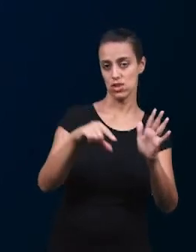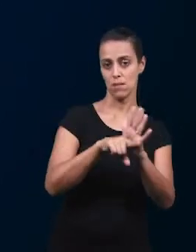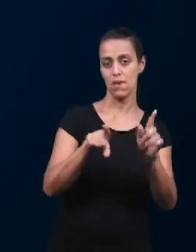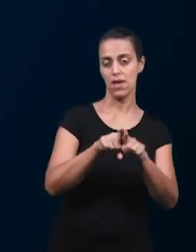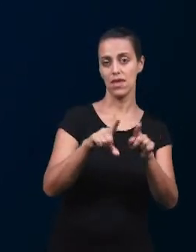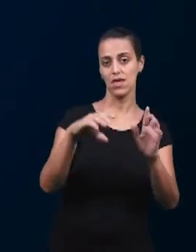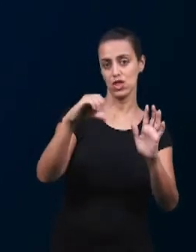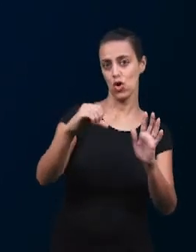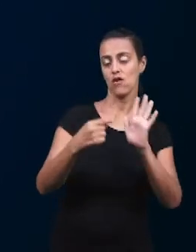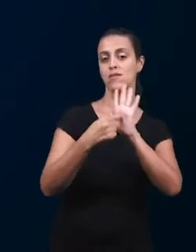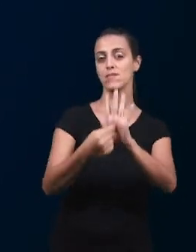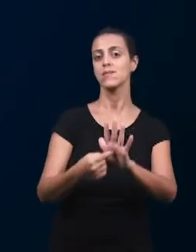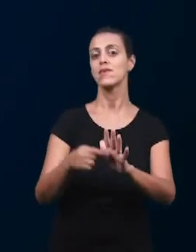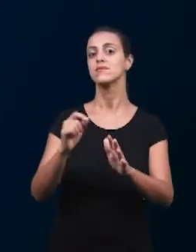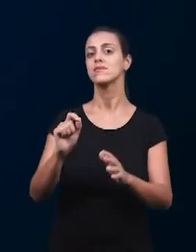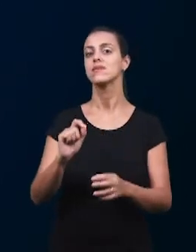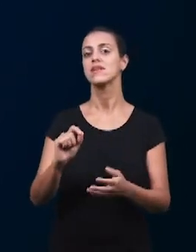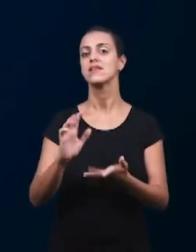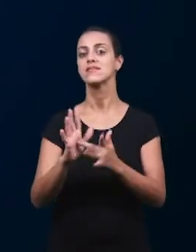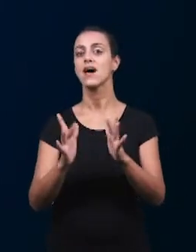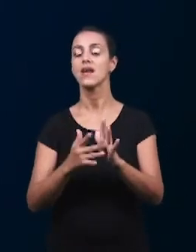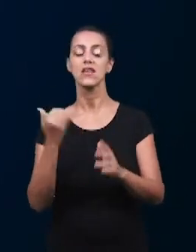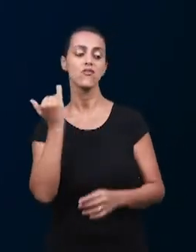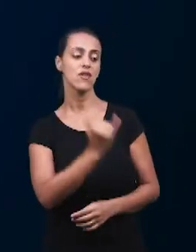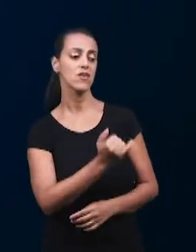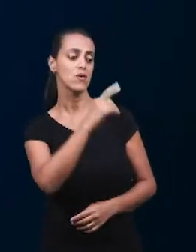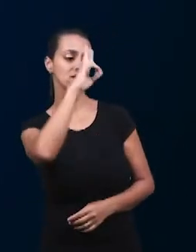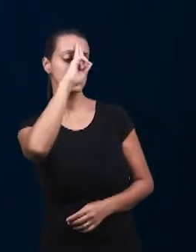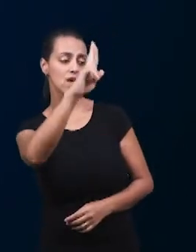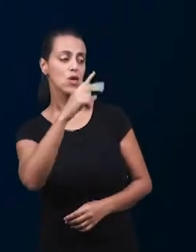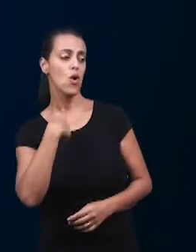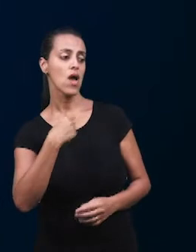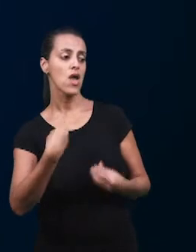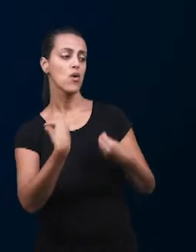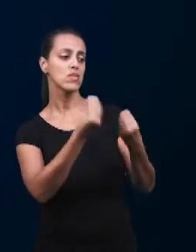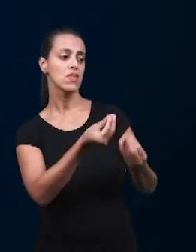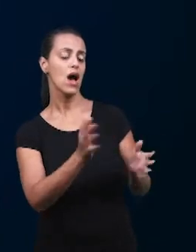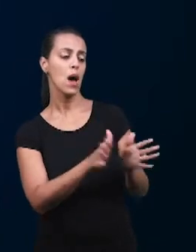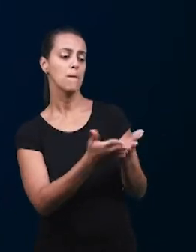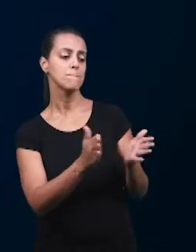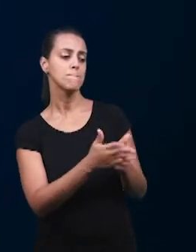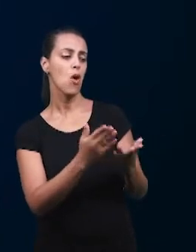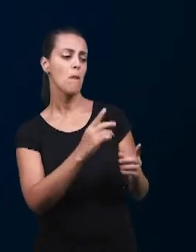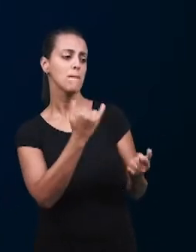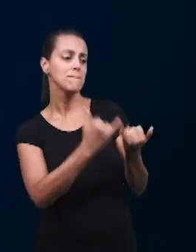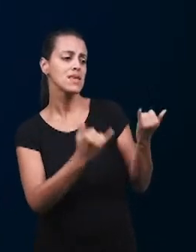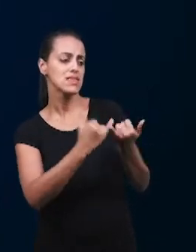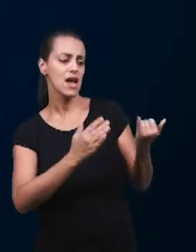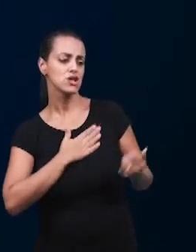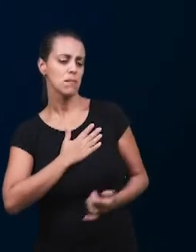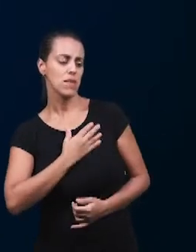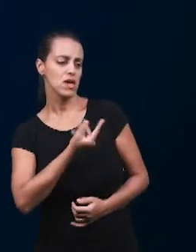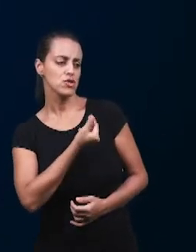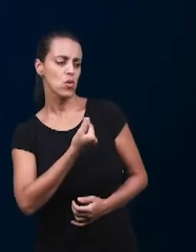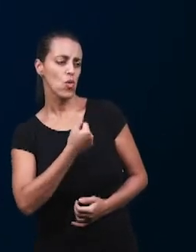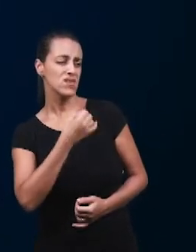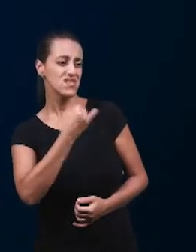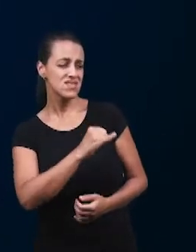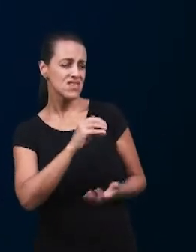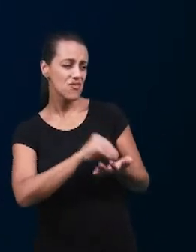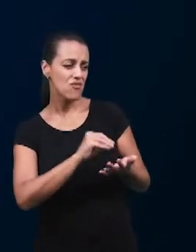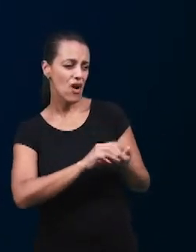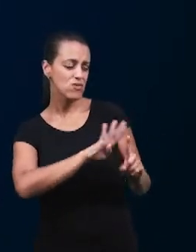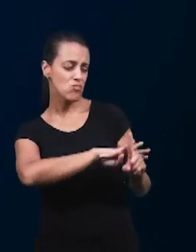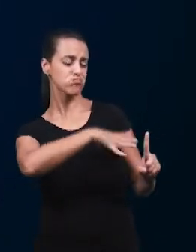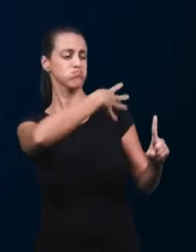9 dizem: Entre mentes, Zaqueu se levantou e disse ao Senhor: Senhor, resolvo dar aos pobres a metade dos meus bens, e se em alguma coisa tenho defraudado